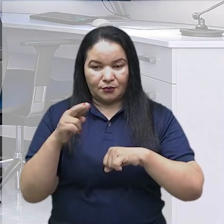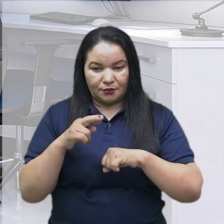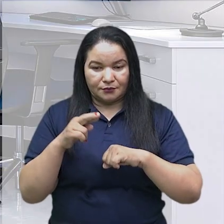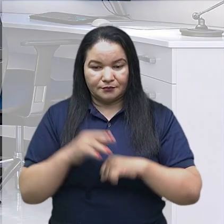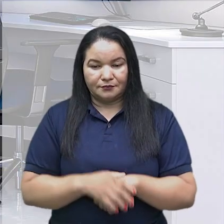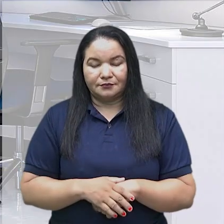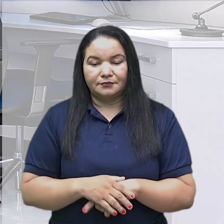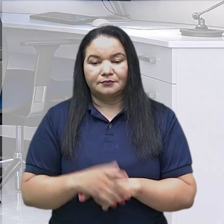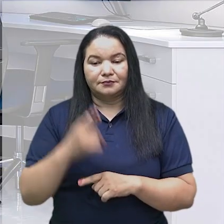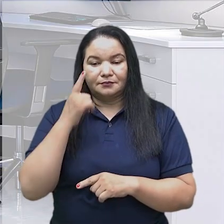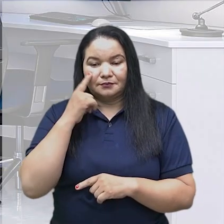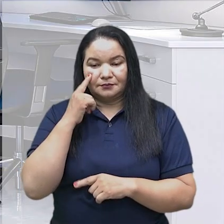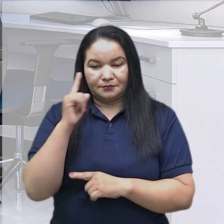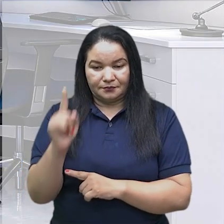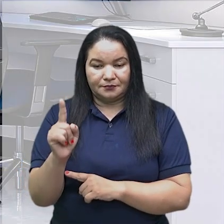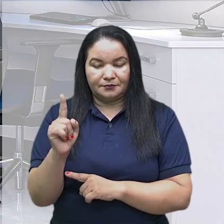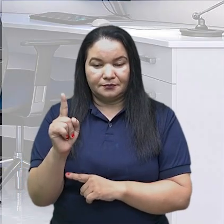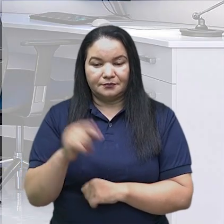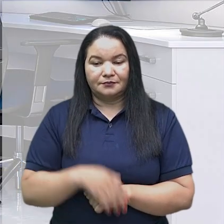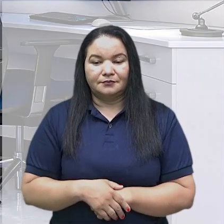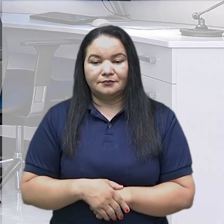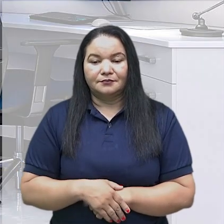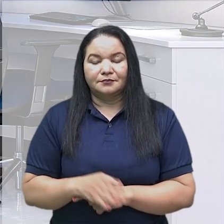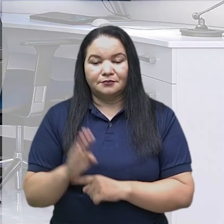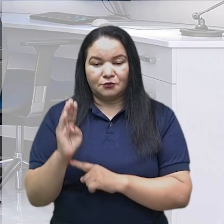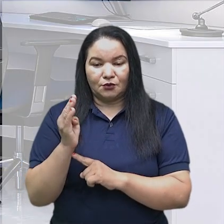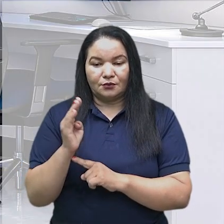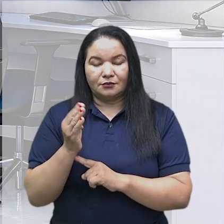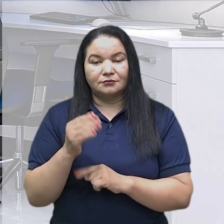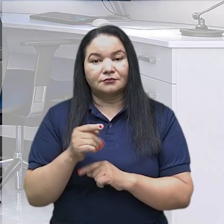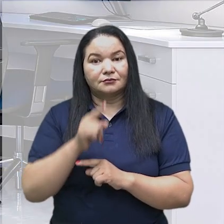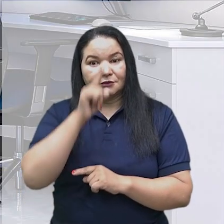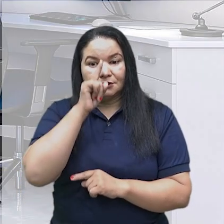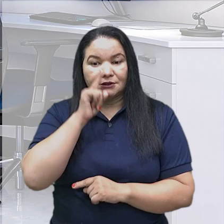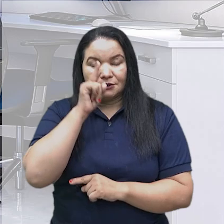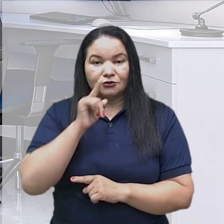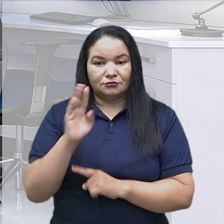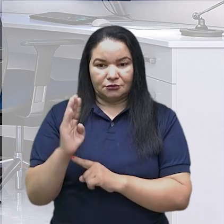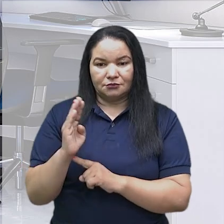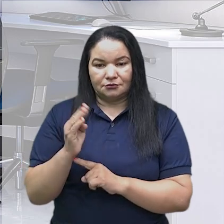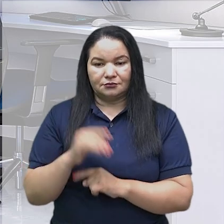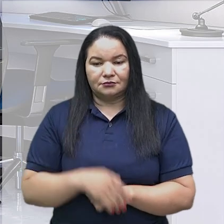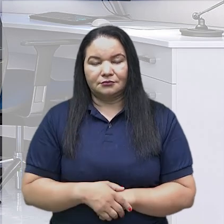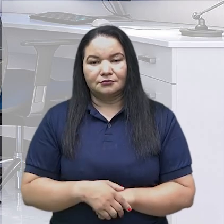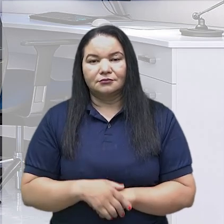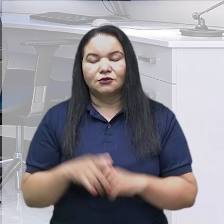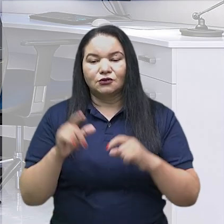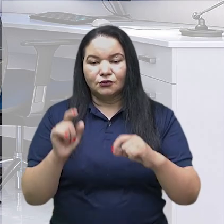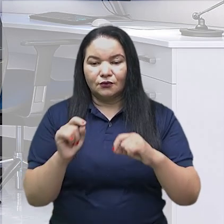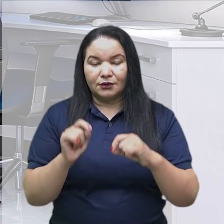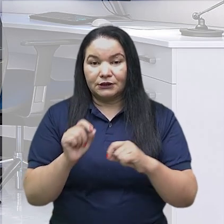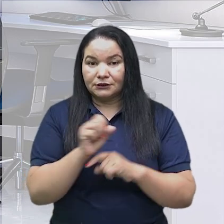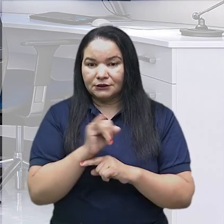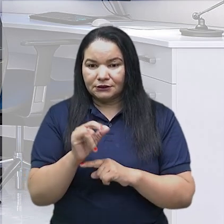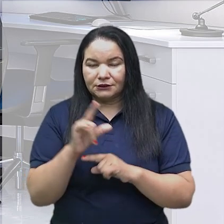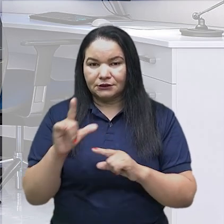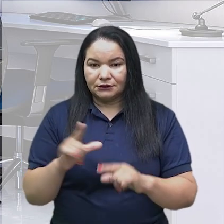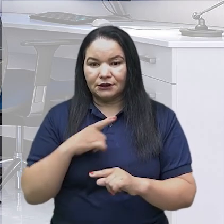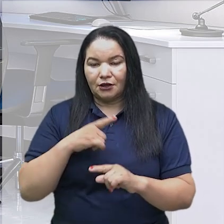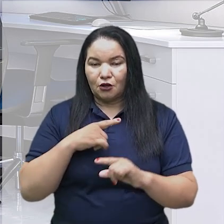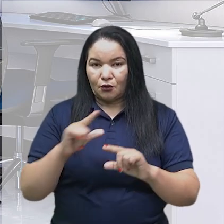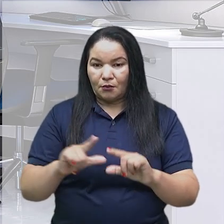temos aqui, o biológico, né, risco biológico, tá? Então, quer dizer que se aparece essa plaquinha em algum